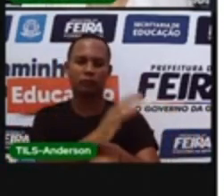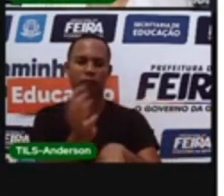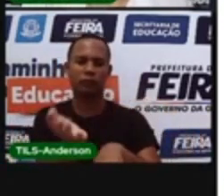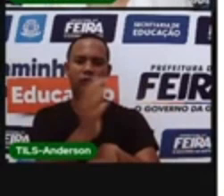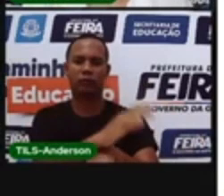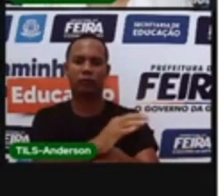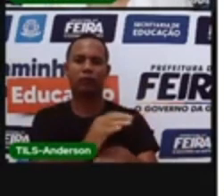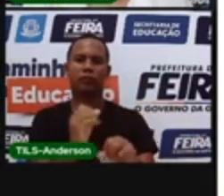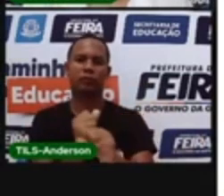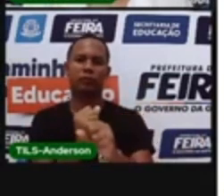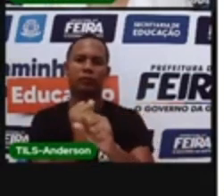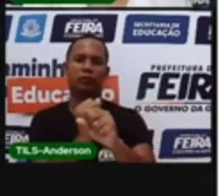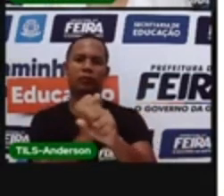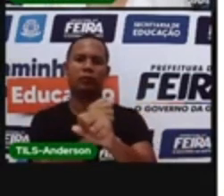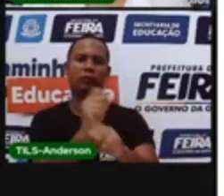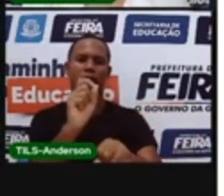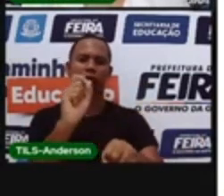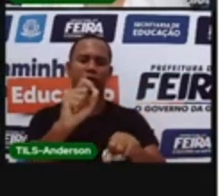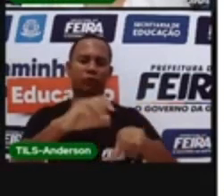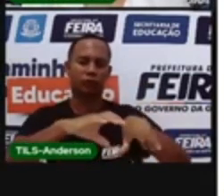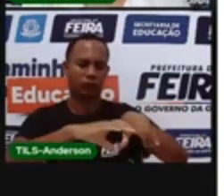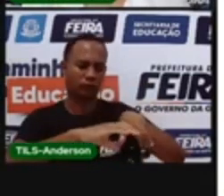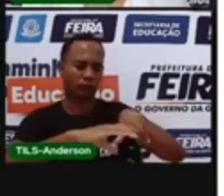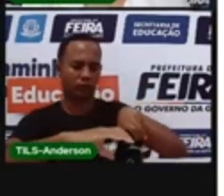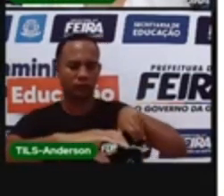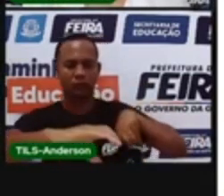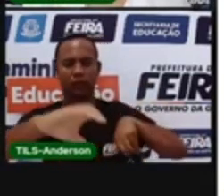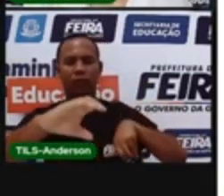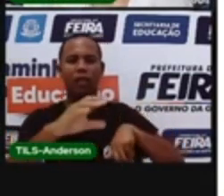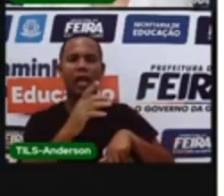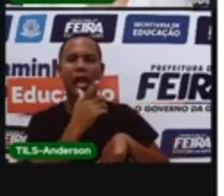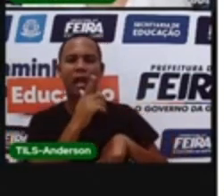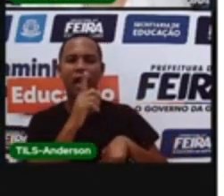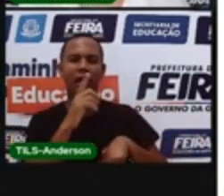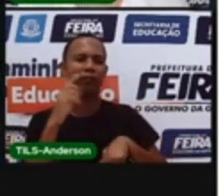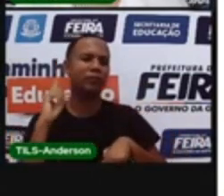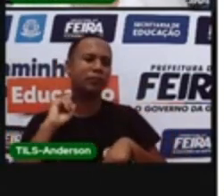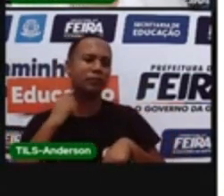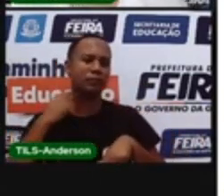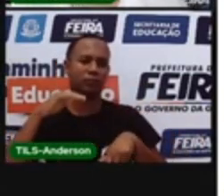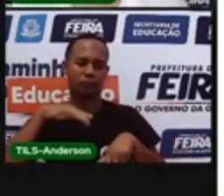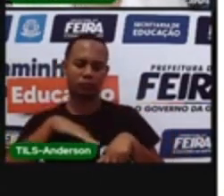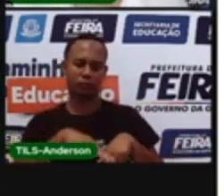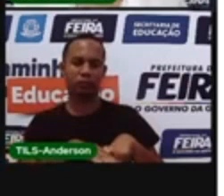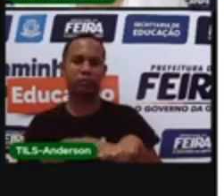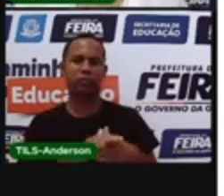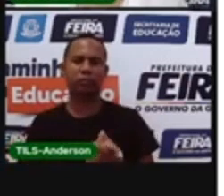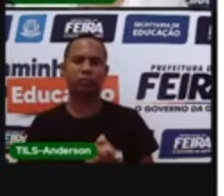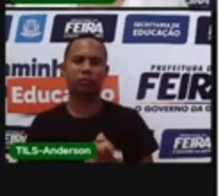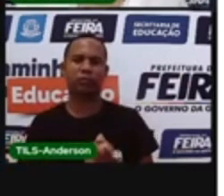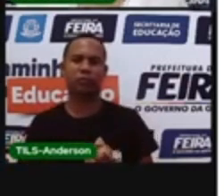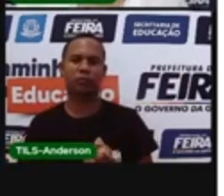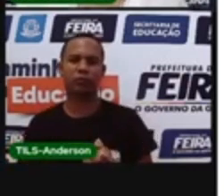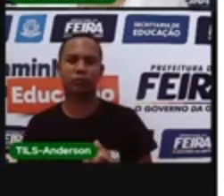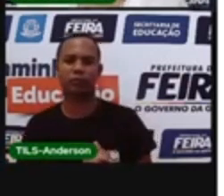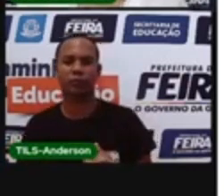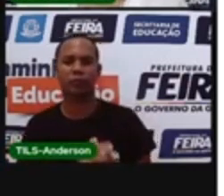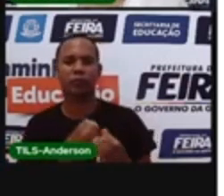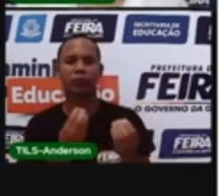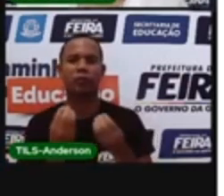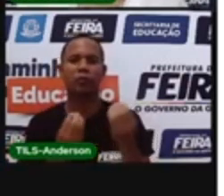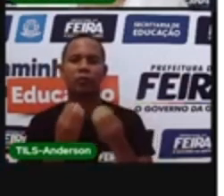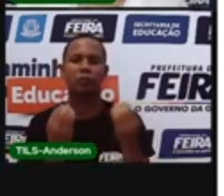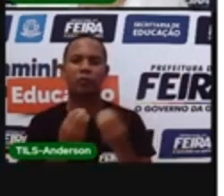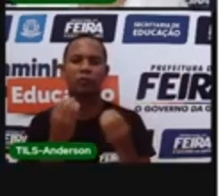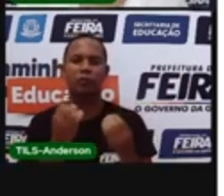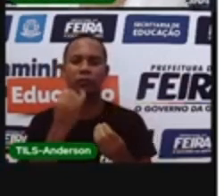É a construção de uma rede de esgoto, certo? Então vamos lá. O que será que vai ter de interessante nessa aula de